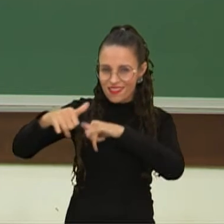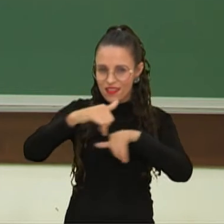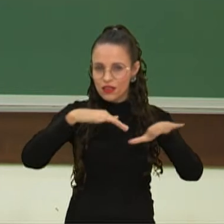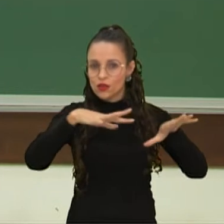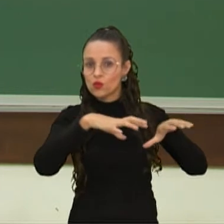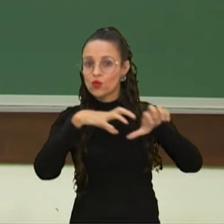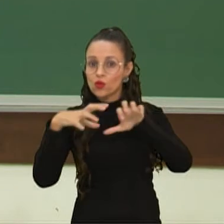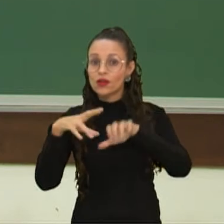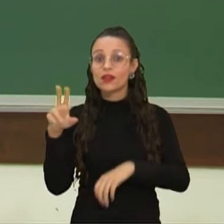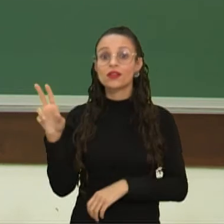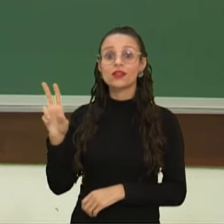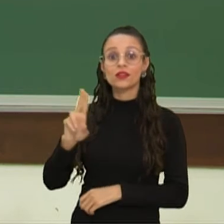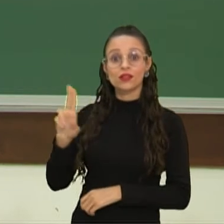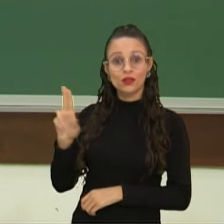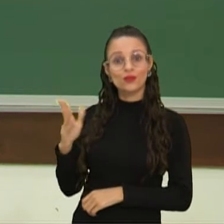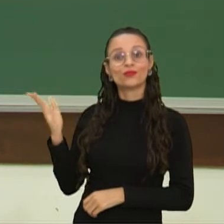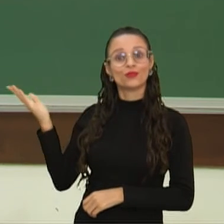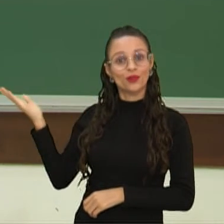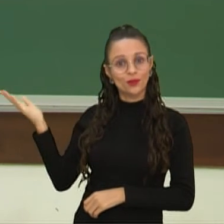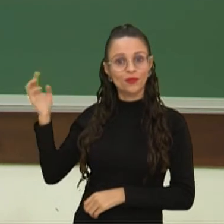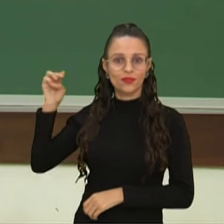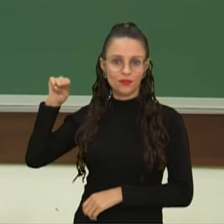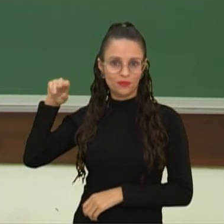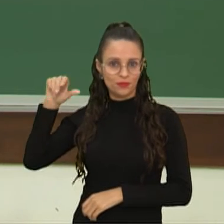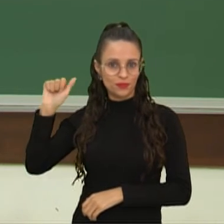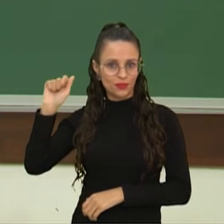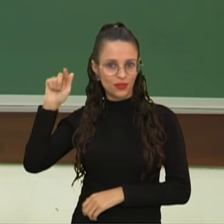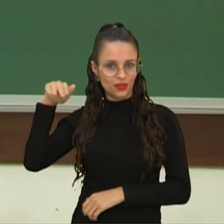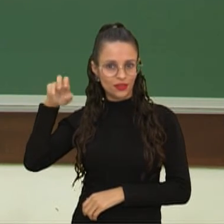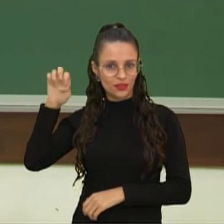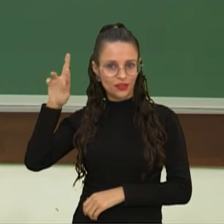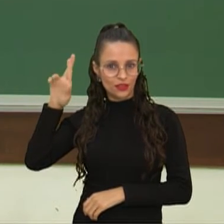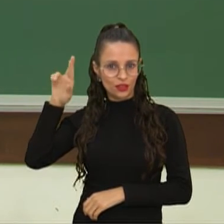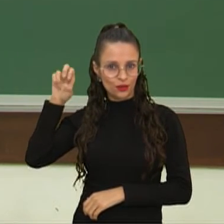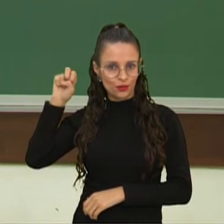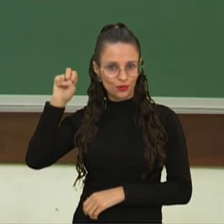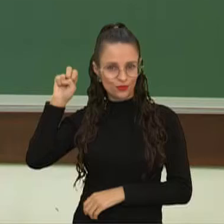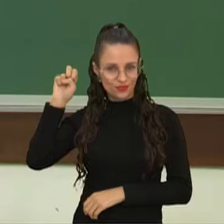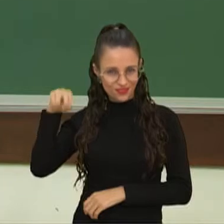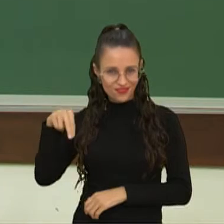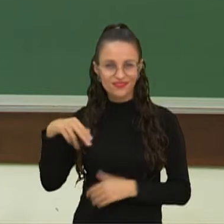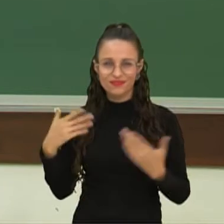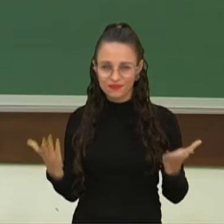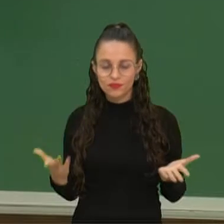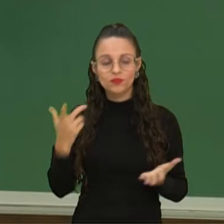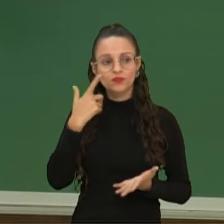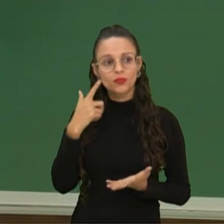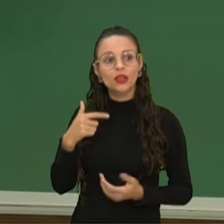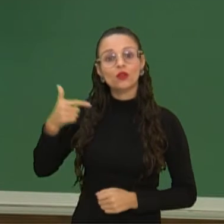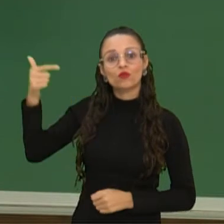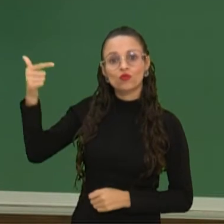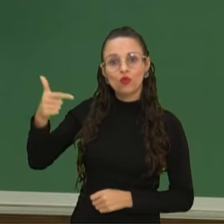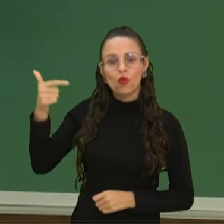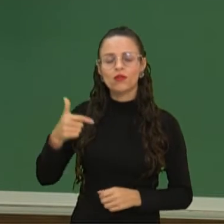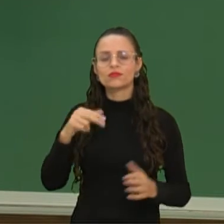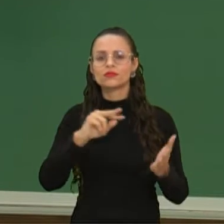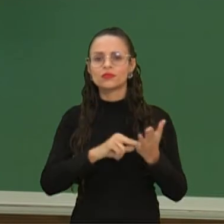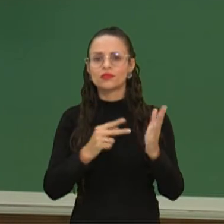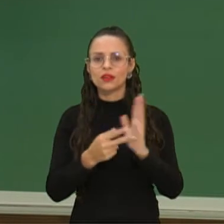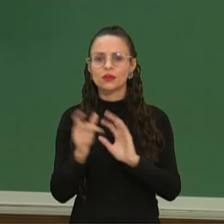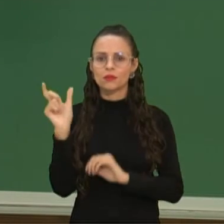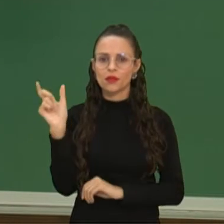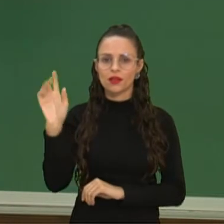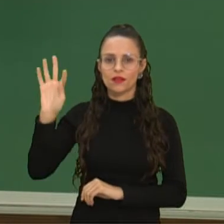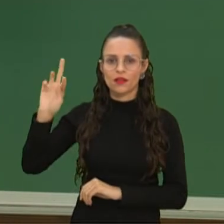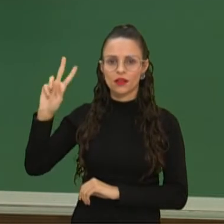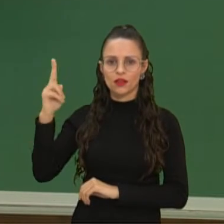são chamadas de magnetrons, ok? E na número 2, eu tinha perguntado o significado do thus. É o mesmo